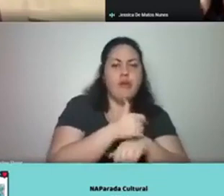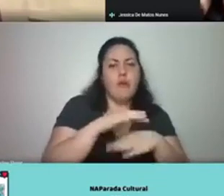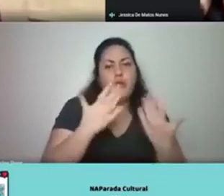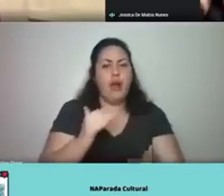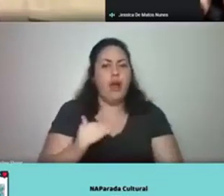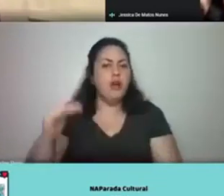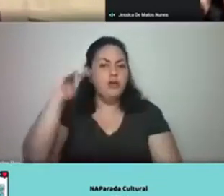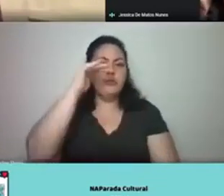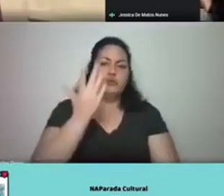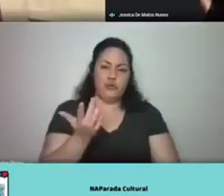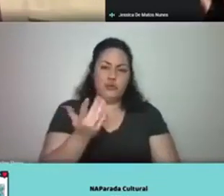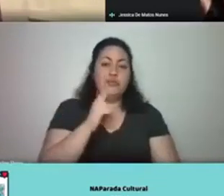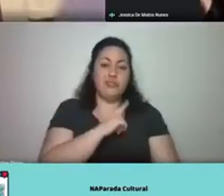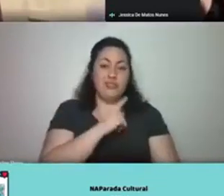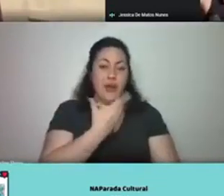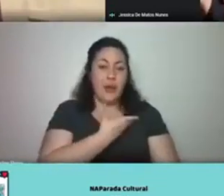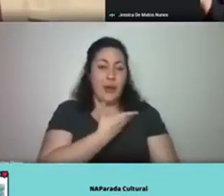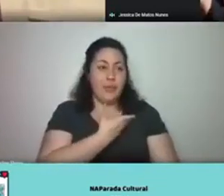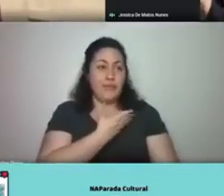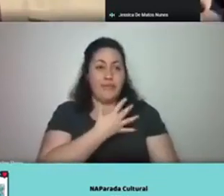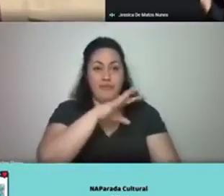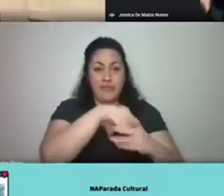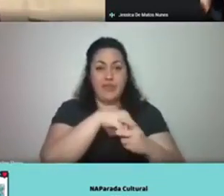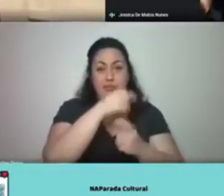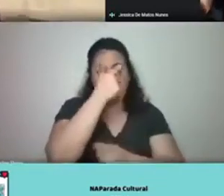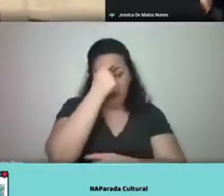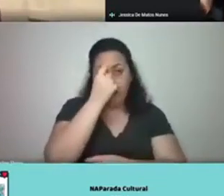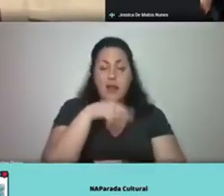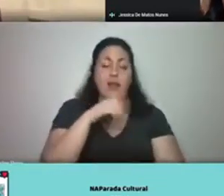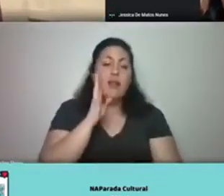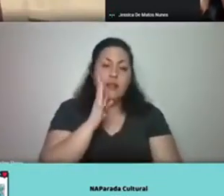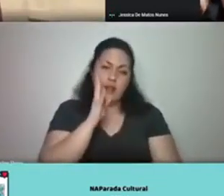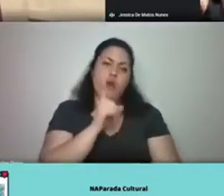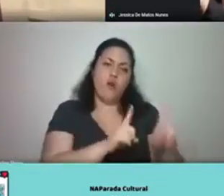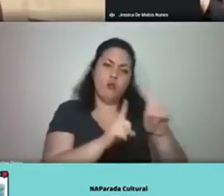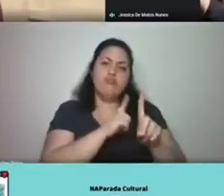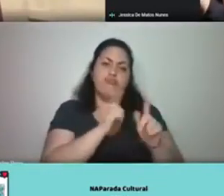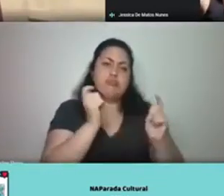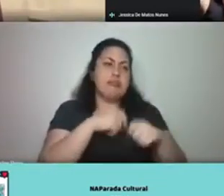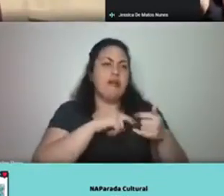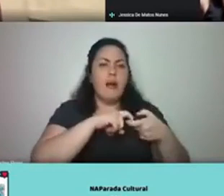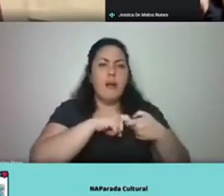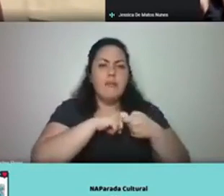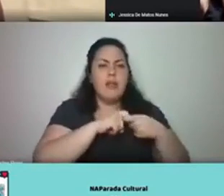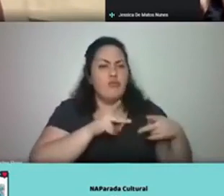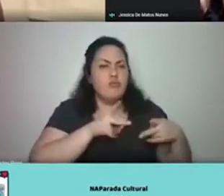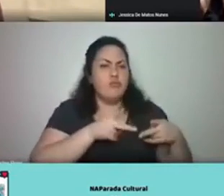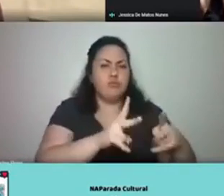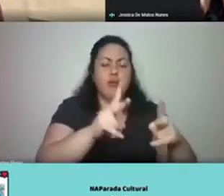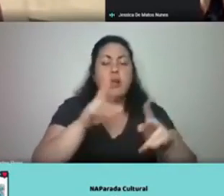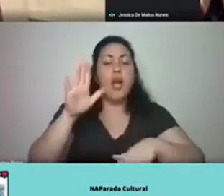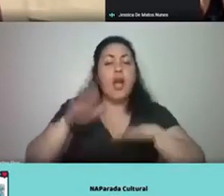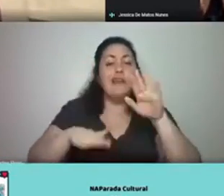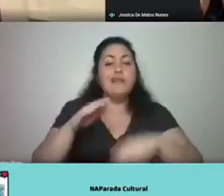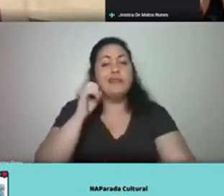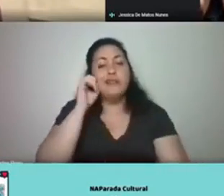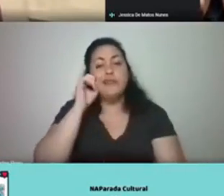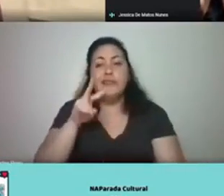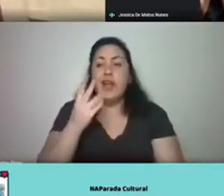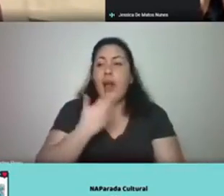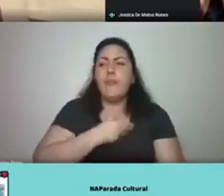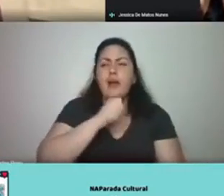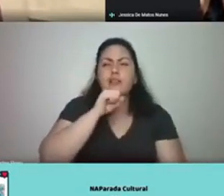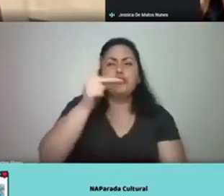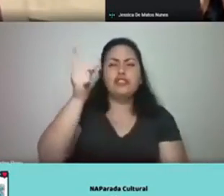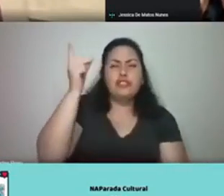na faculdade, assim, claro, em outros lugares também, mas que tu leva para toda a vida, né? E às vezes tu encontra um amigo antigo teu da escola, que era